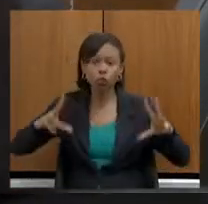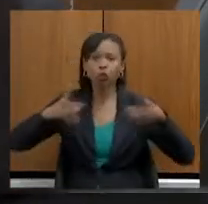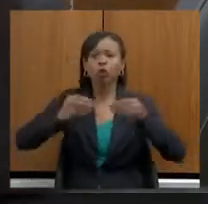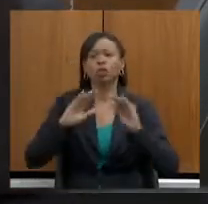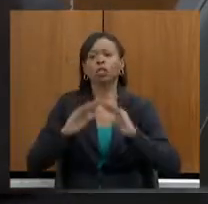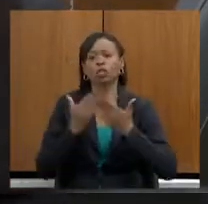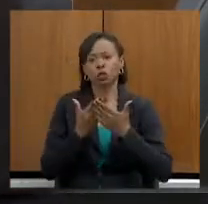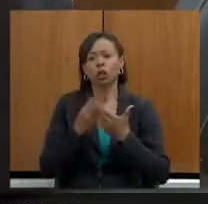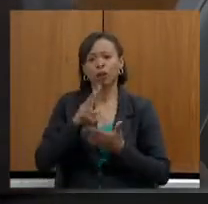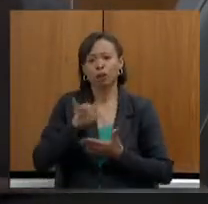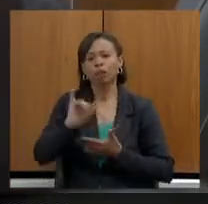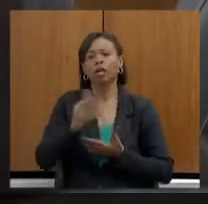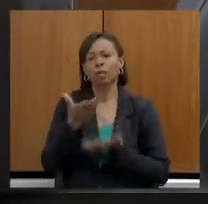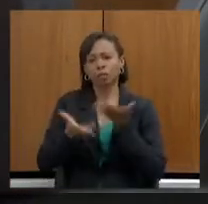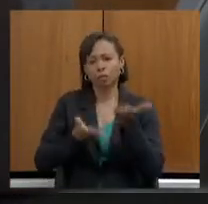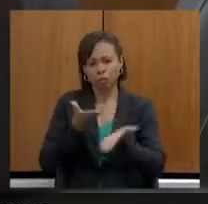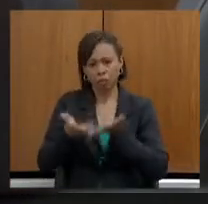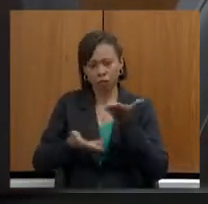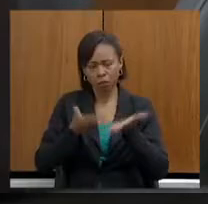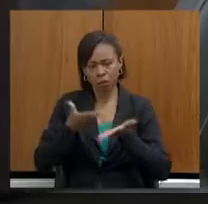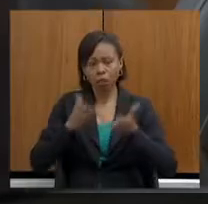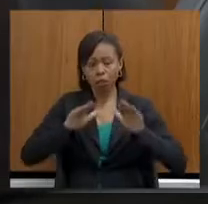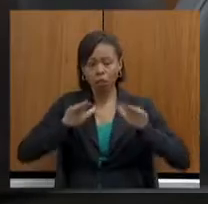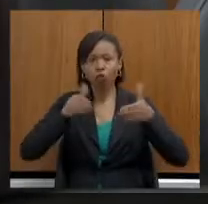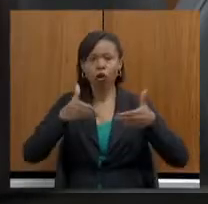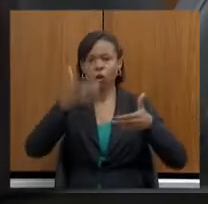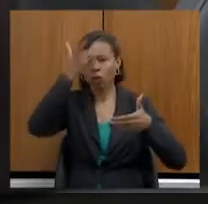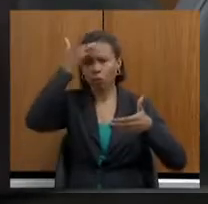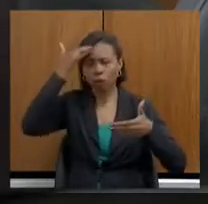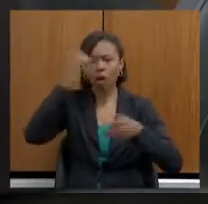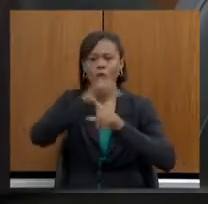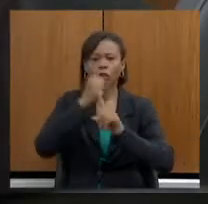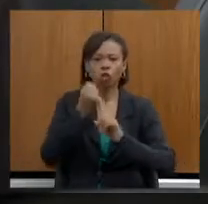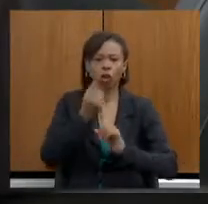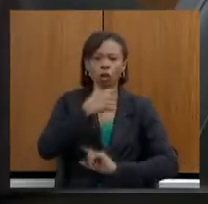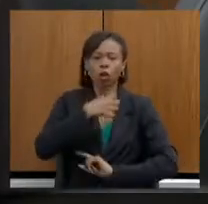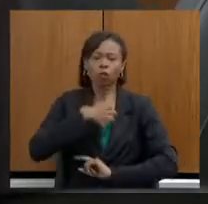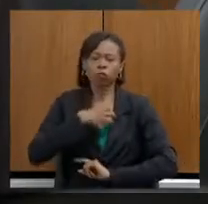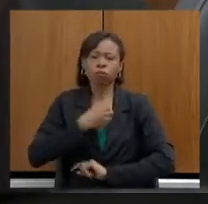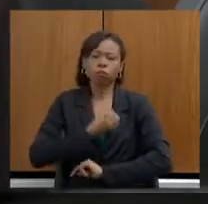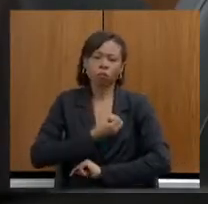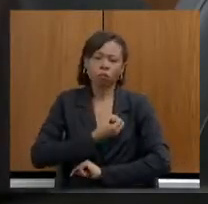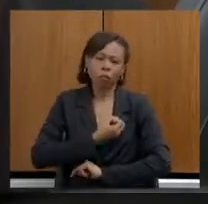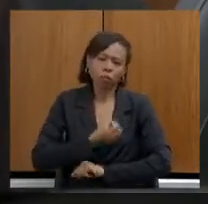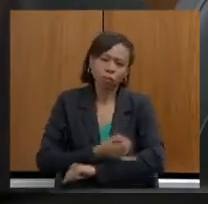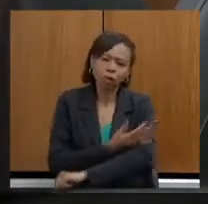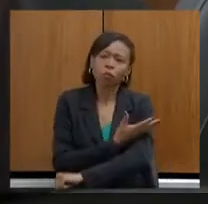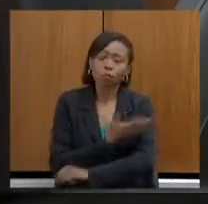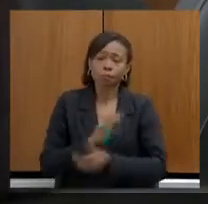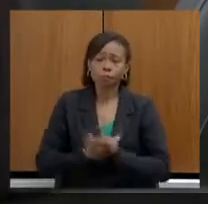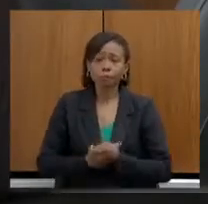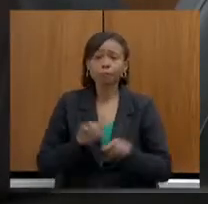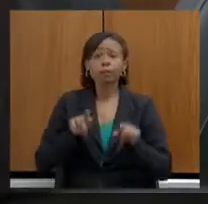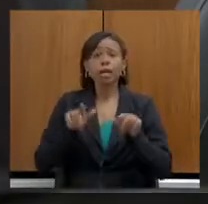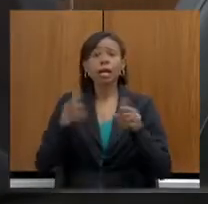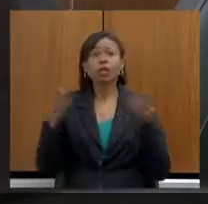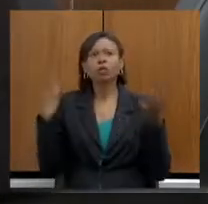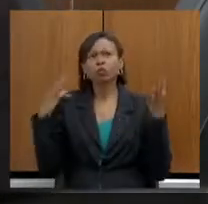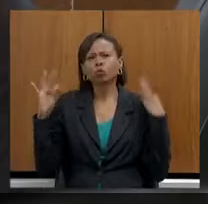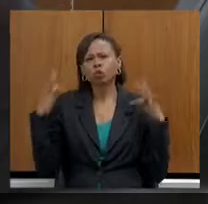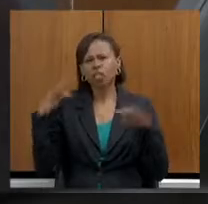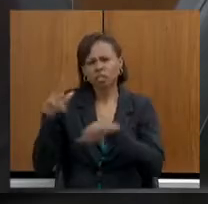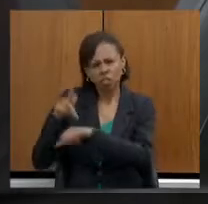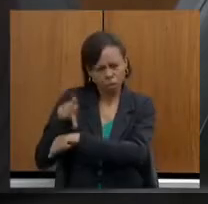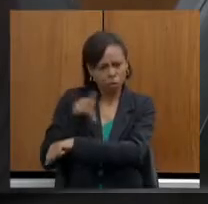de ensino terão esse atendimento nas atividades socioemocionais até em relação ao projeto turismo pedagógico